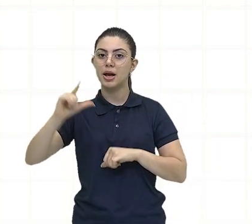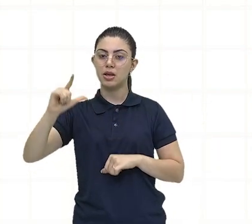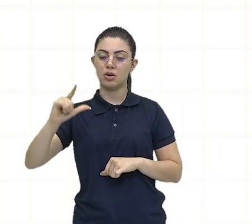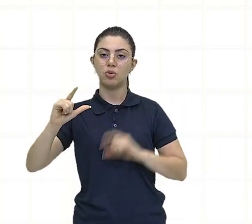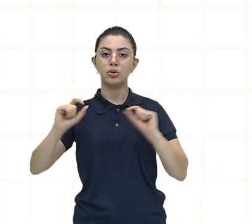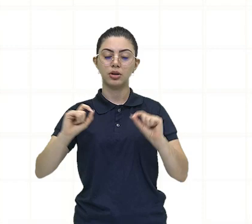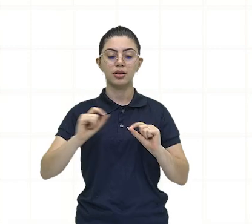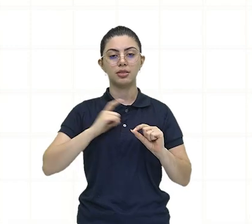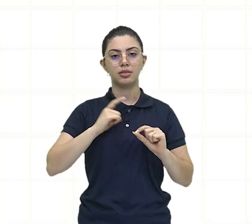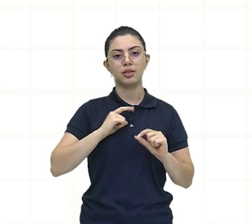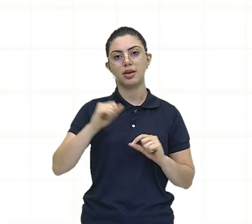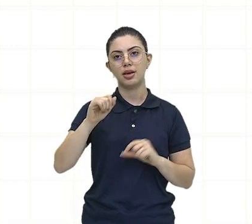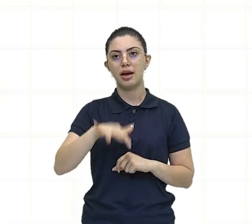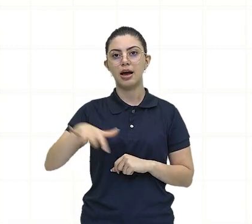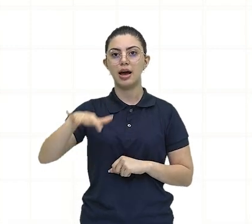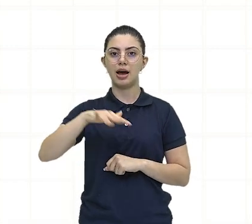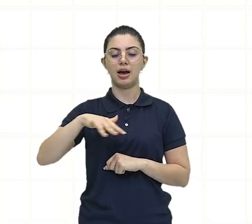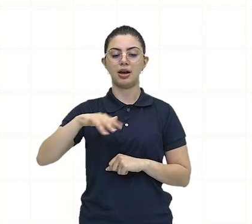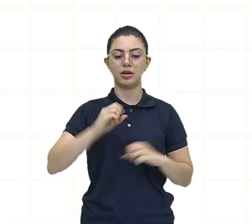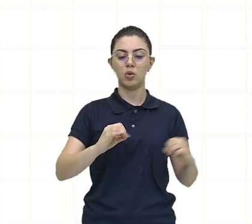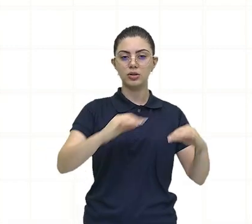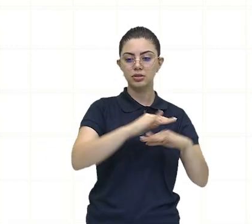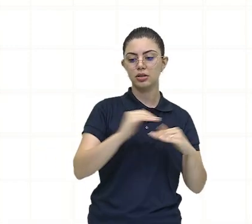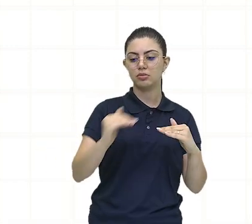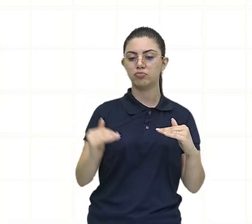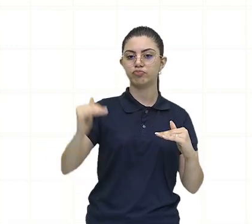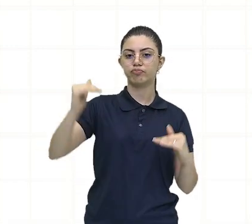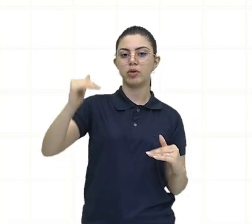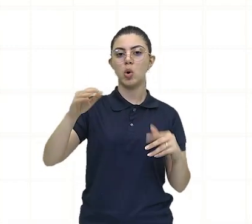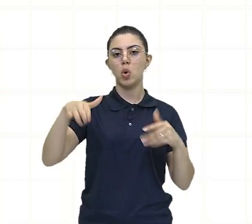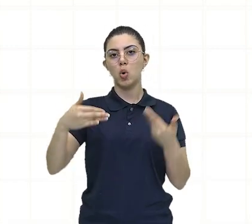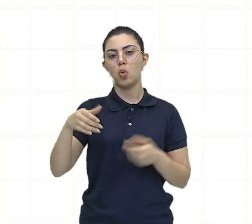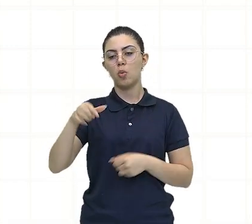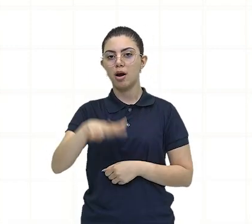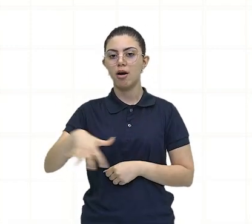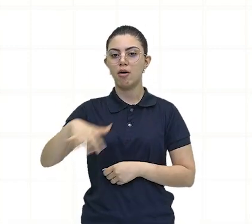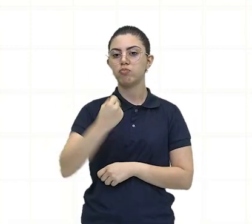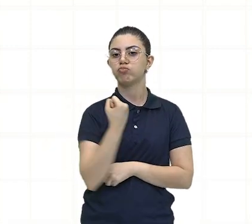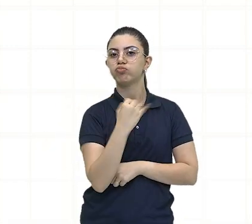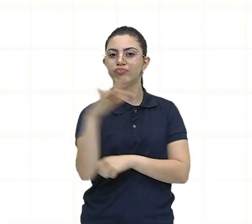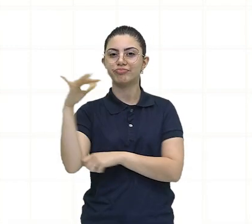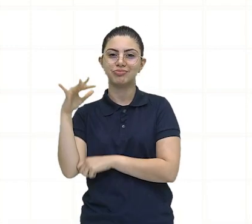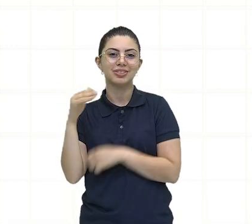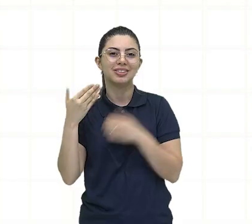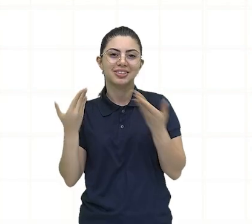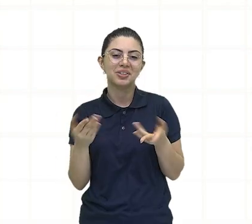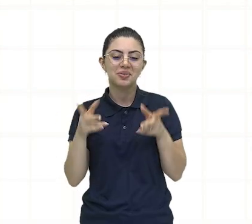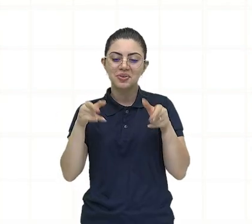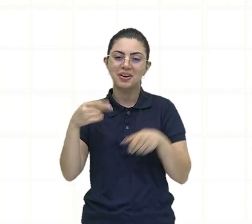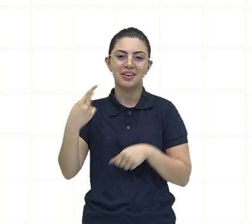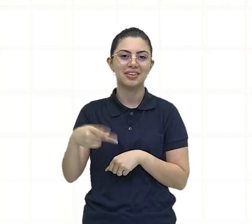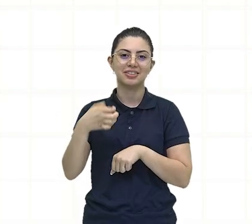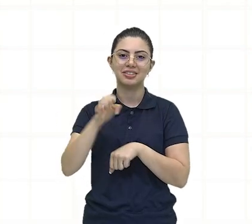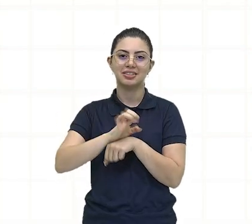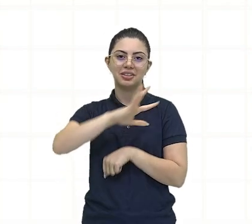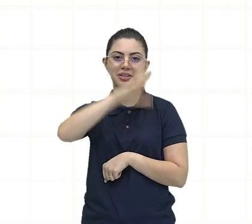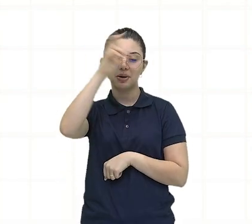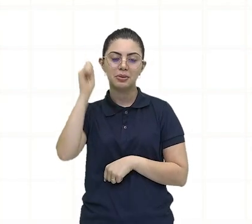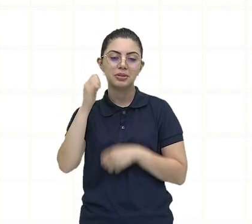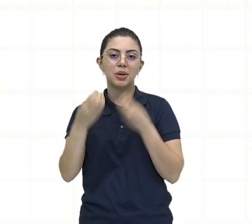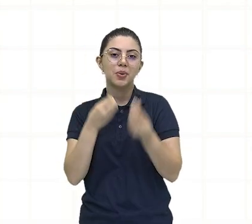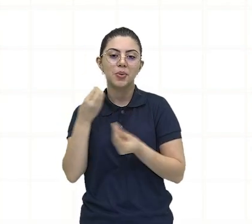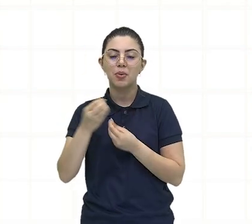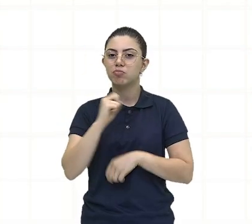dos oceanos, as áreas que vão ser cobertas por florestas densas, como é o caso do estado do Amazonas, que tem grande parte do